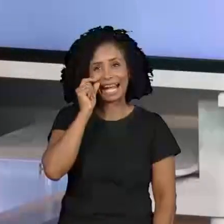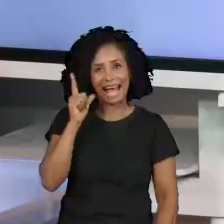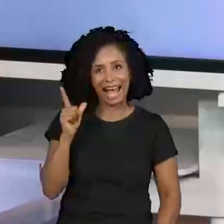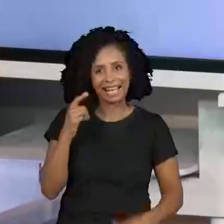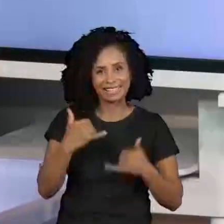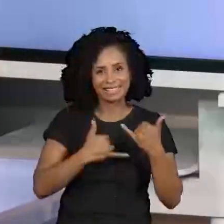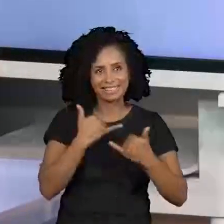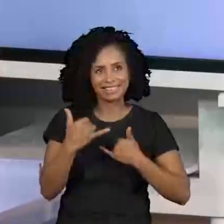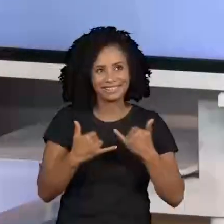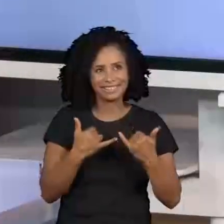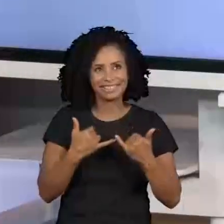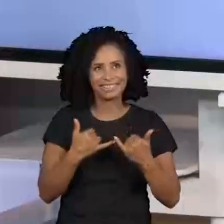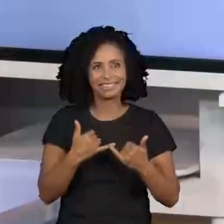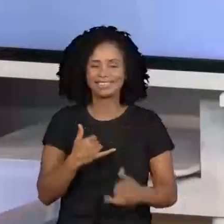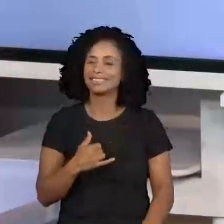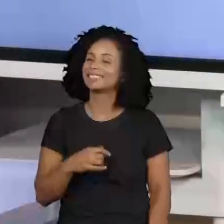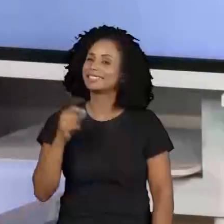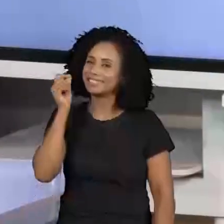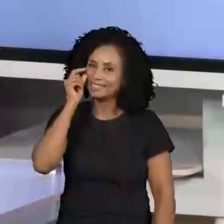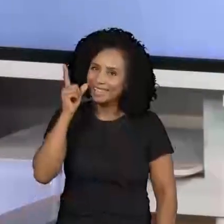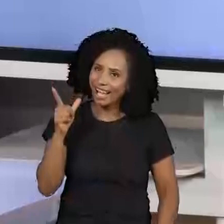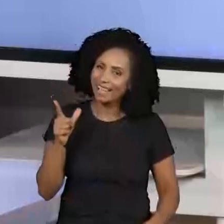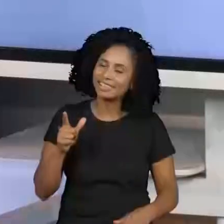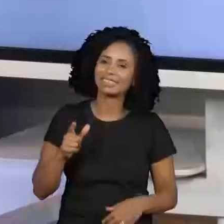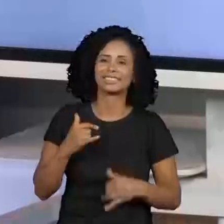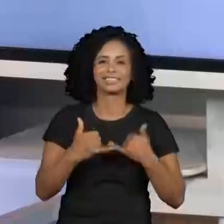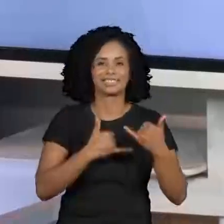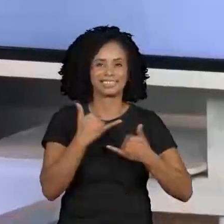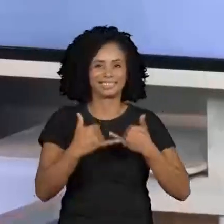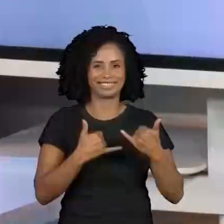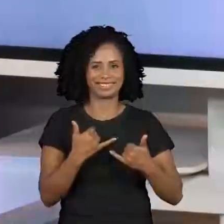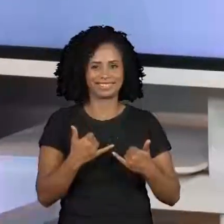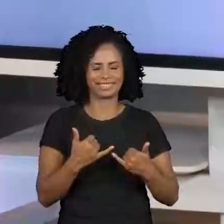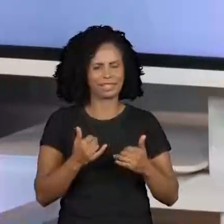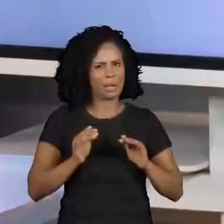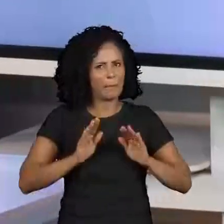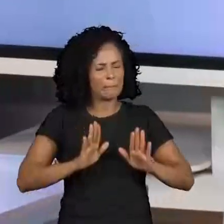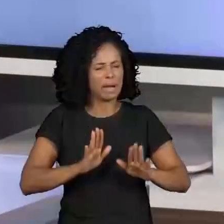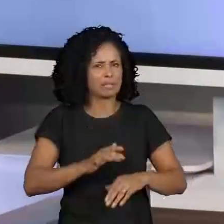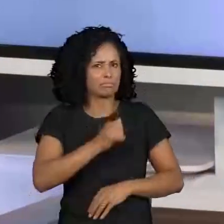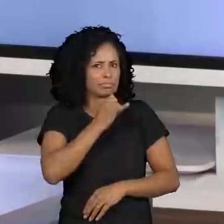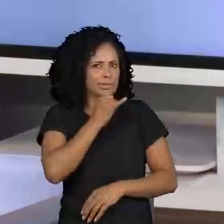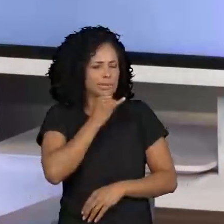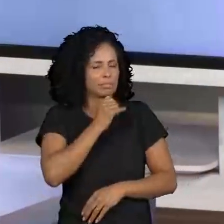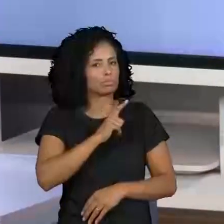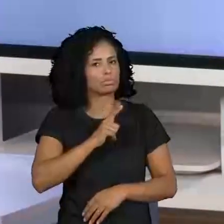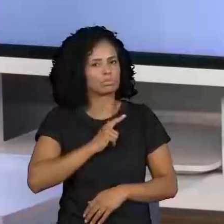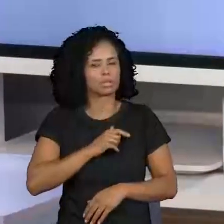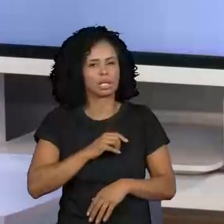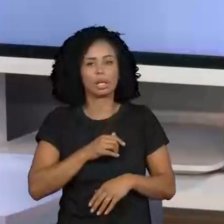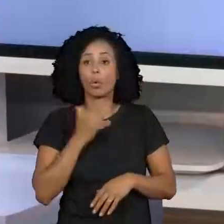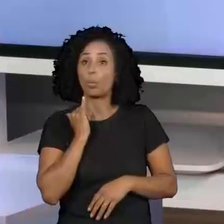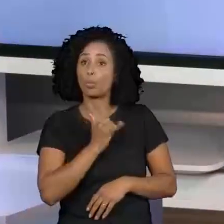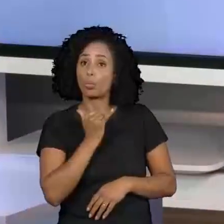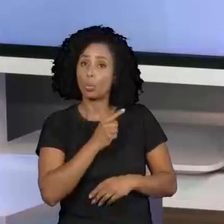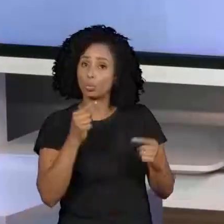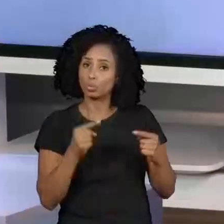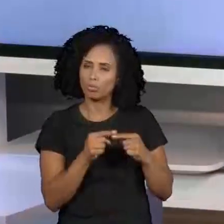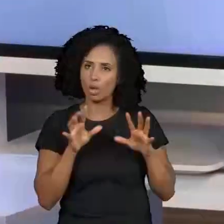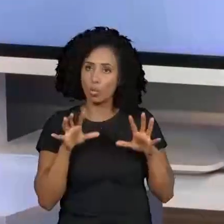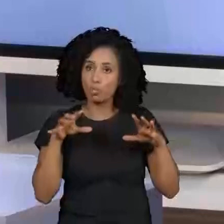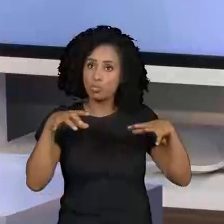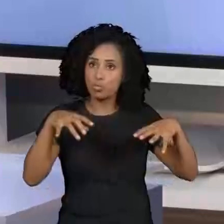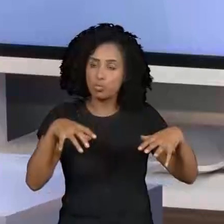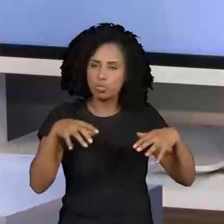gatinho. E vai aparecer um gatinho. Se é um conto de mistério, deixa eu pôr o gatinho para